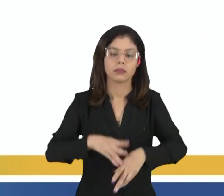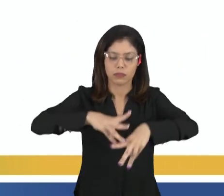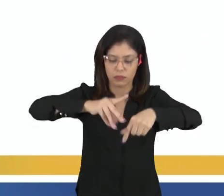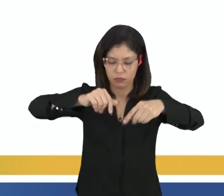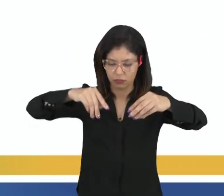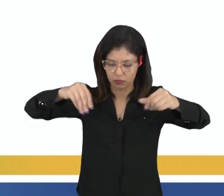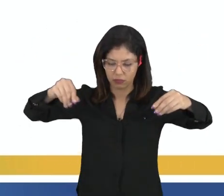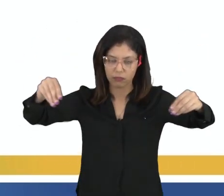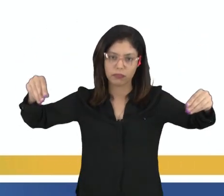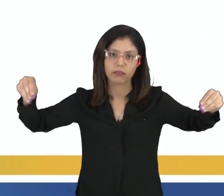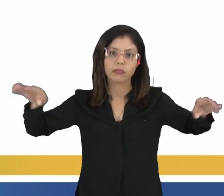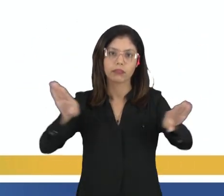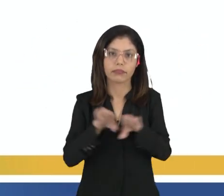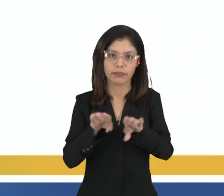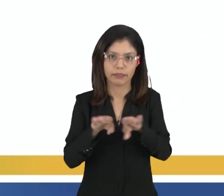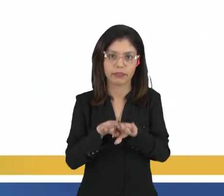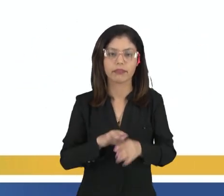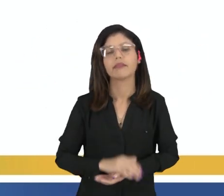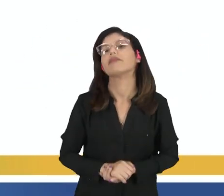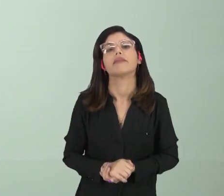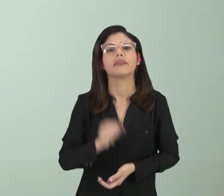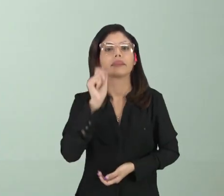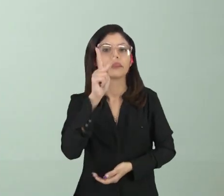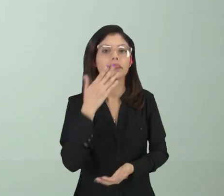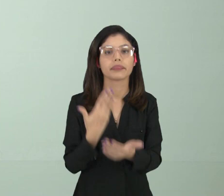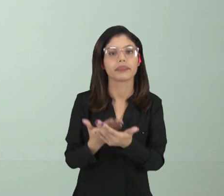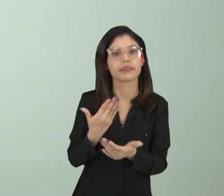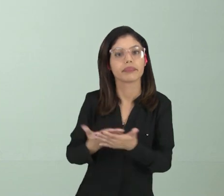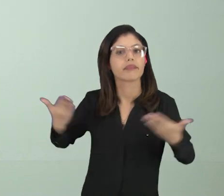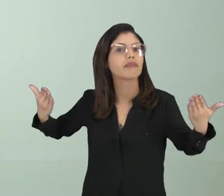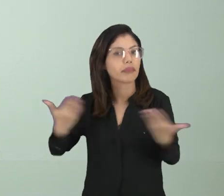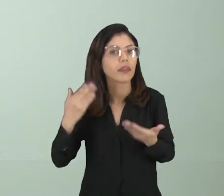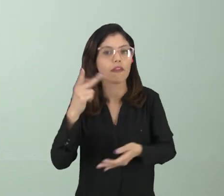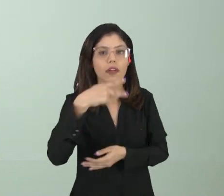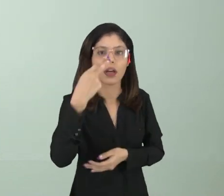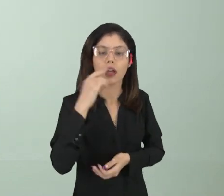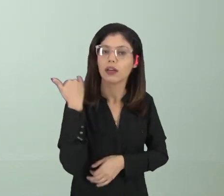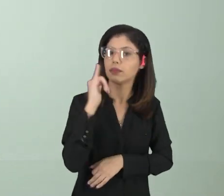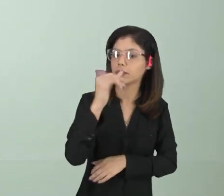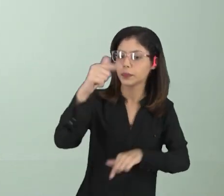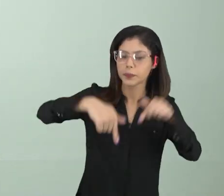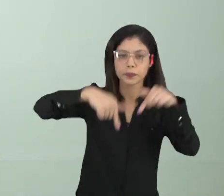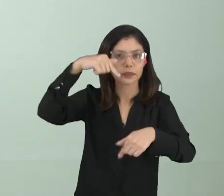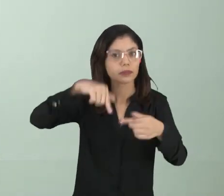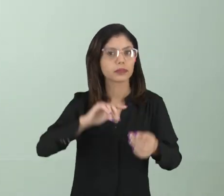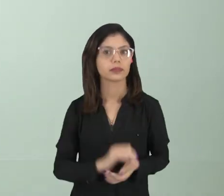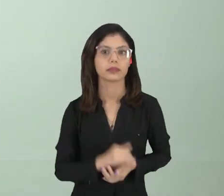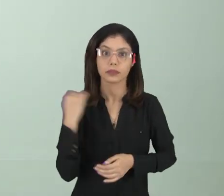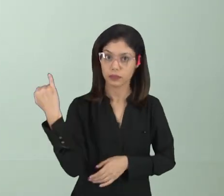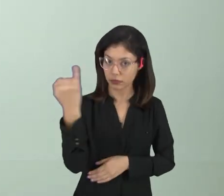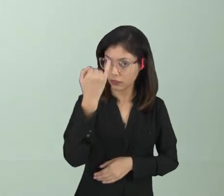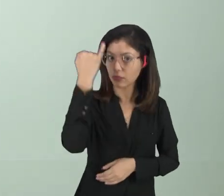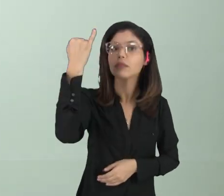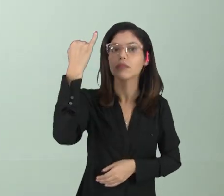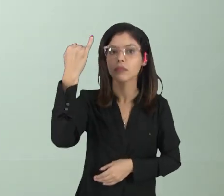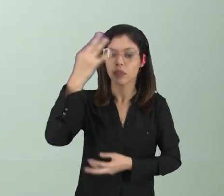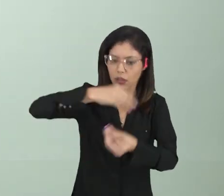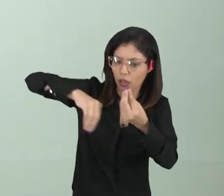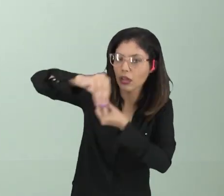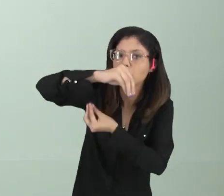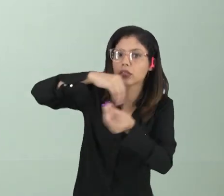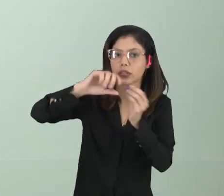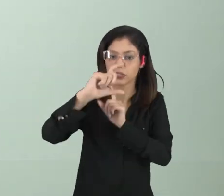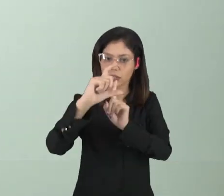o solo, ok? Então, na aula de hoje, a gente falou um pouco sobre eletroquímica, as principais reações químicas